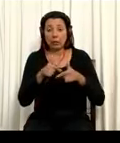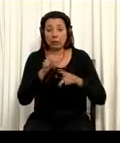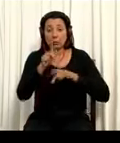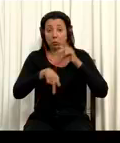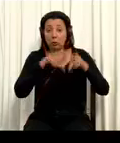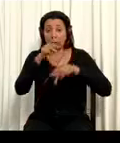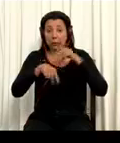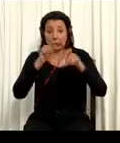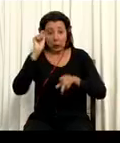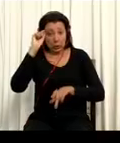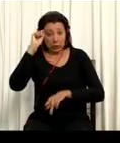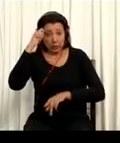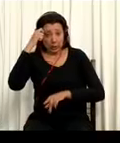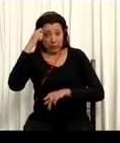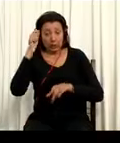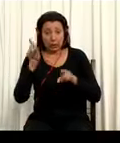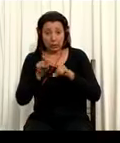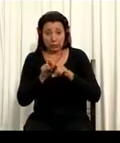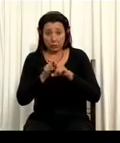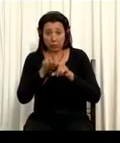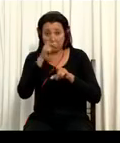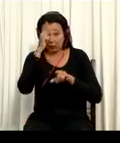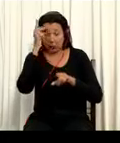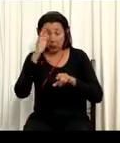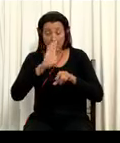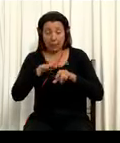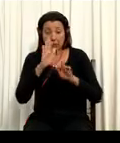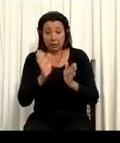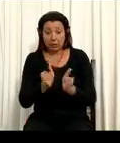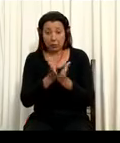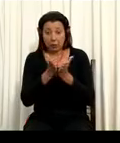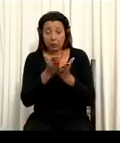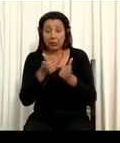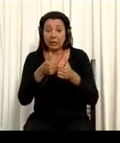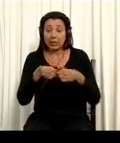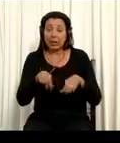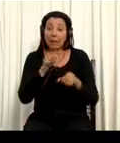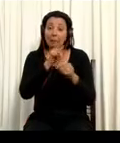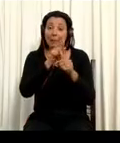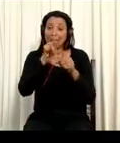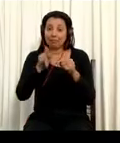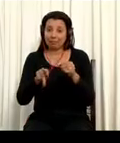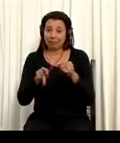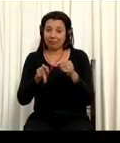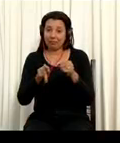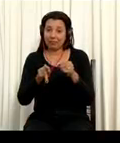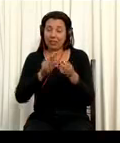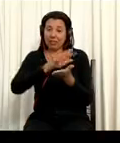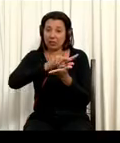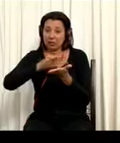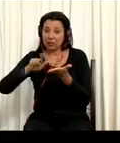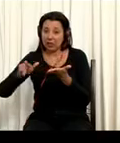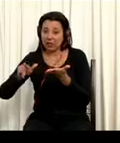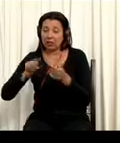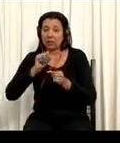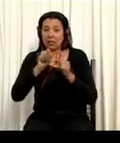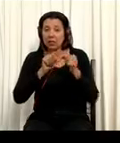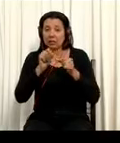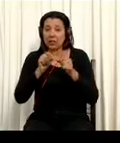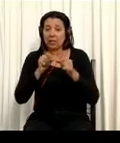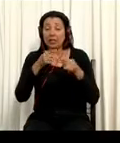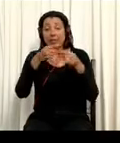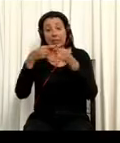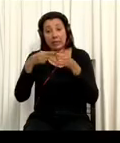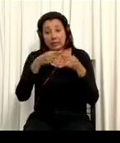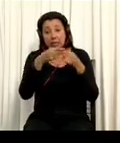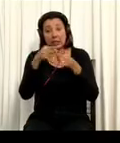negra, o trabalho das pessoas mais pobres que estão nas periferias das mais diversas cidades aí.